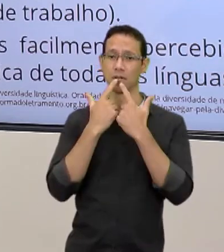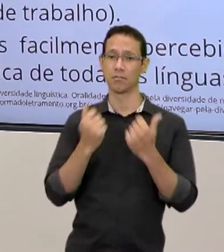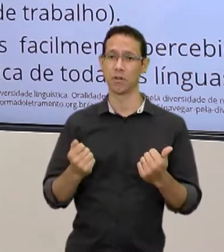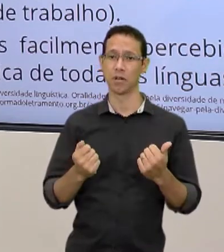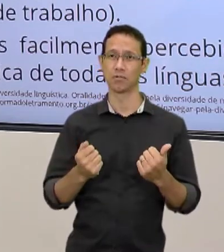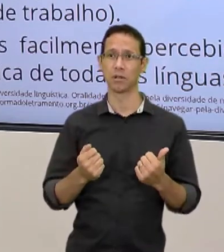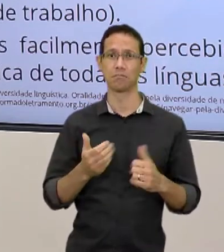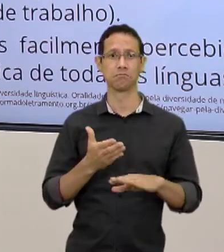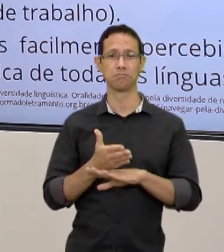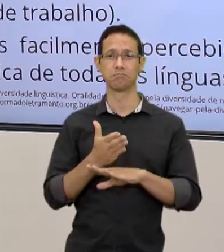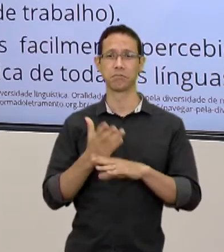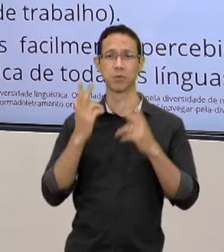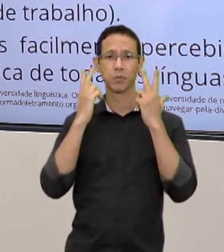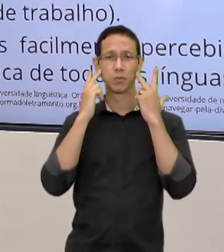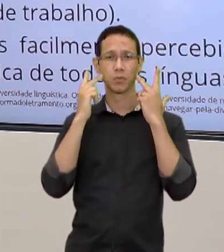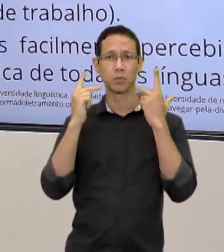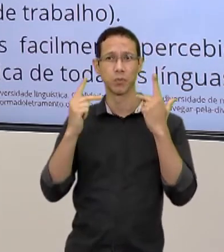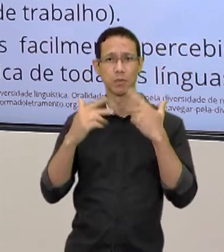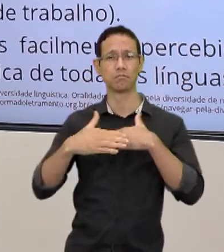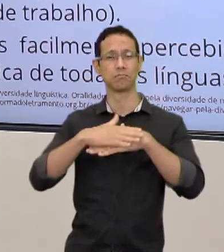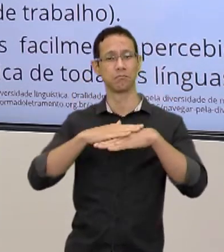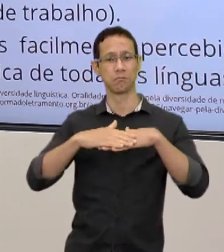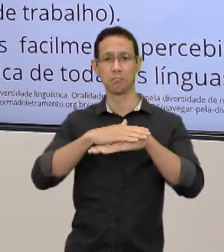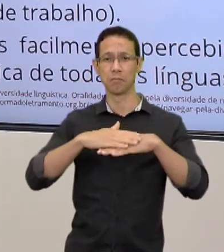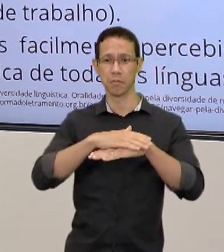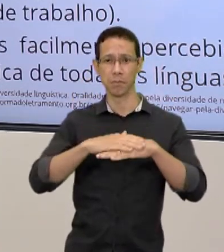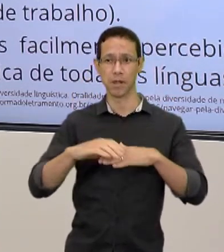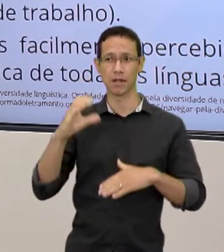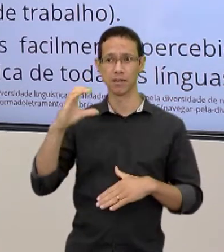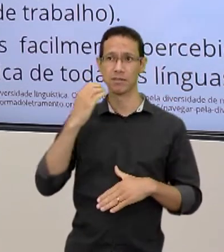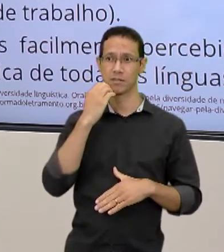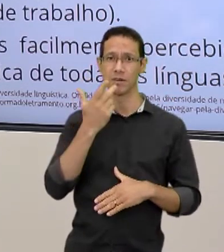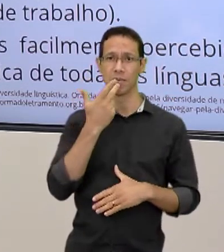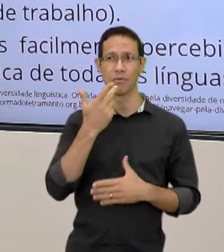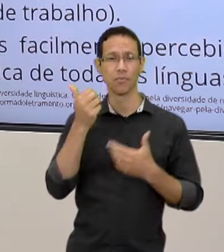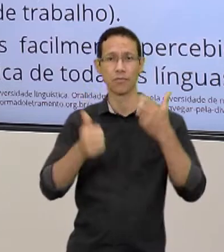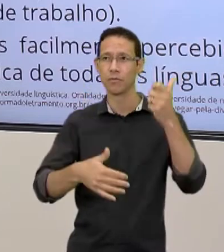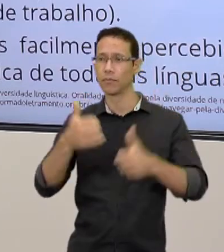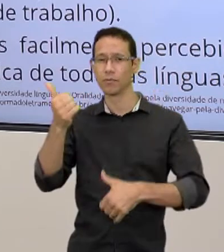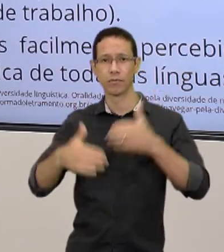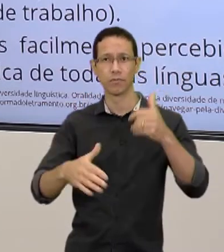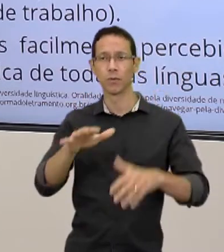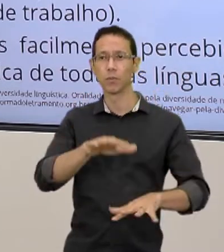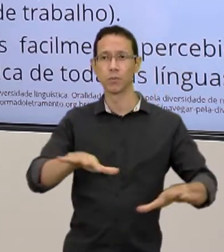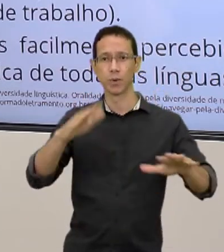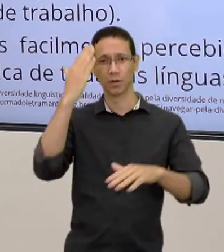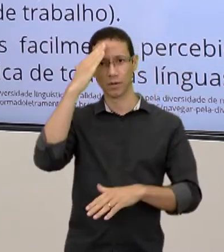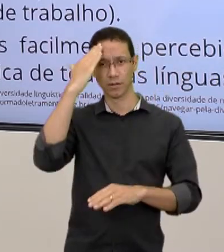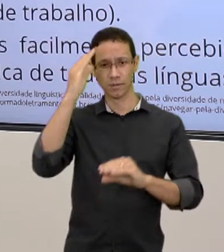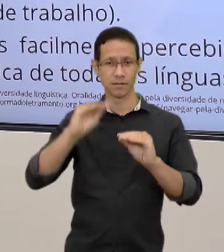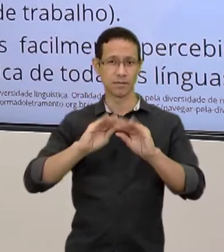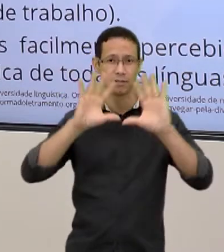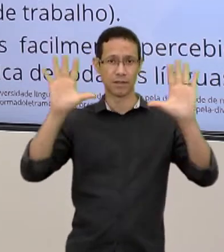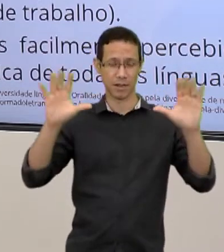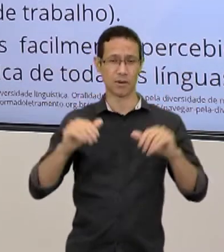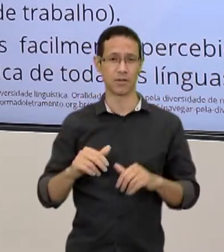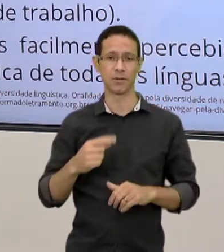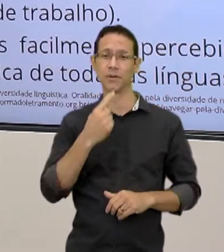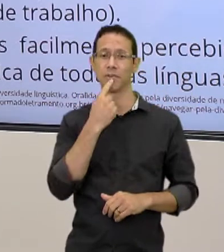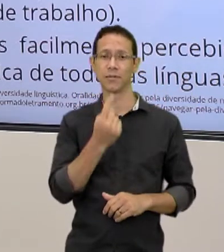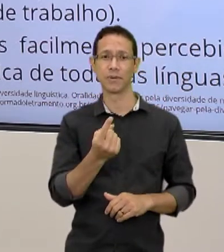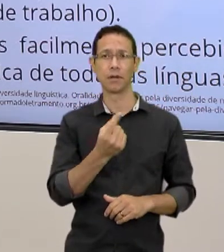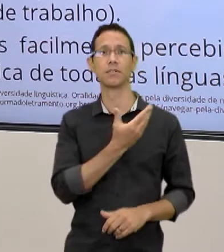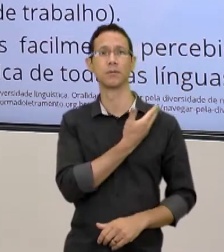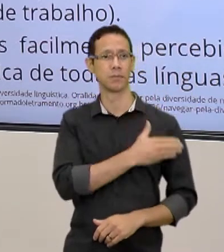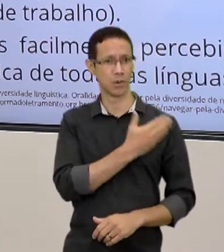super acessível, então ele consegue comunicar a ciência para a população de modo acessível. E ele diz que ele sofre